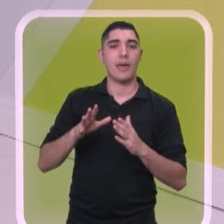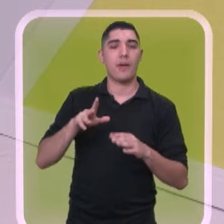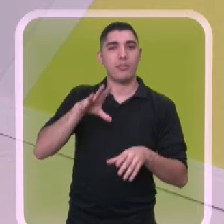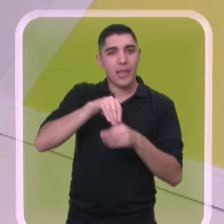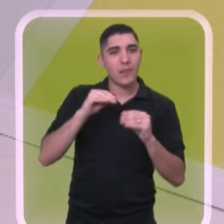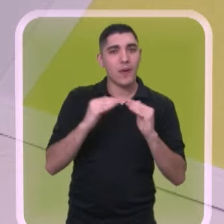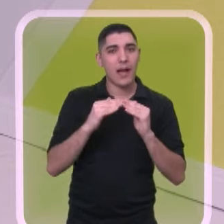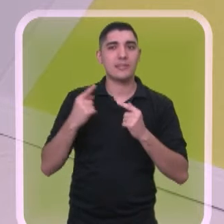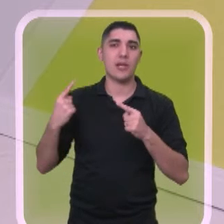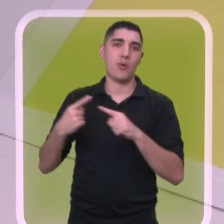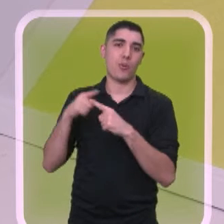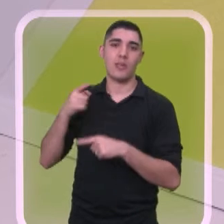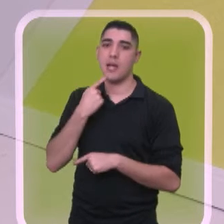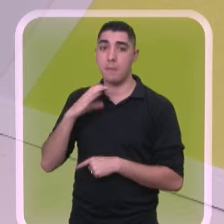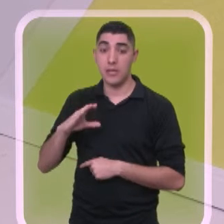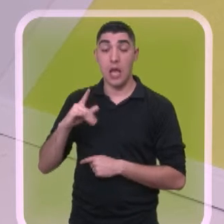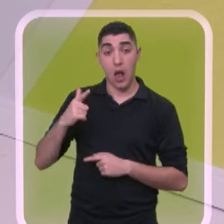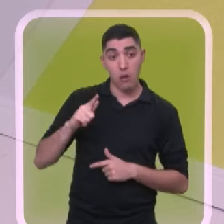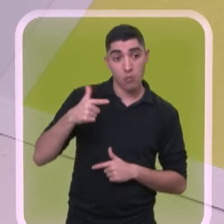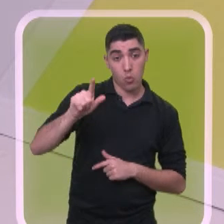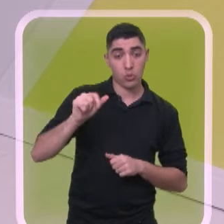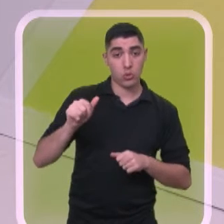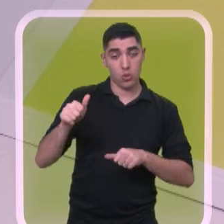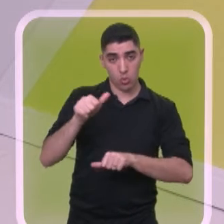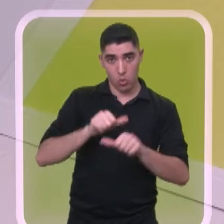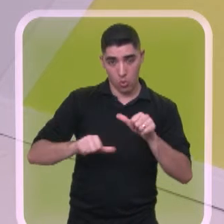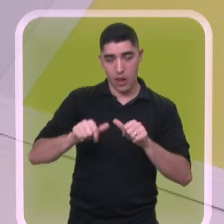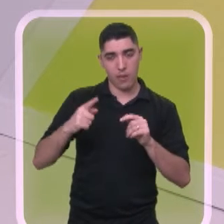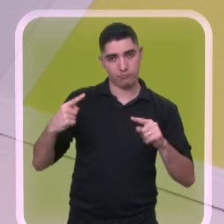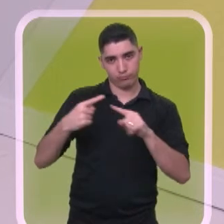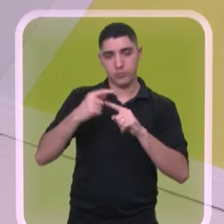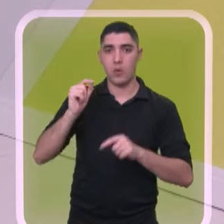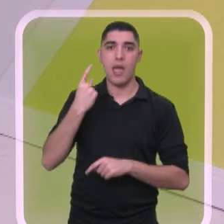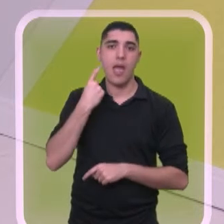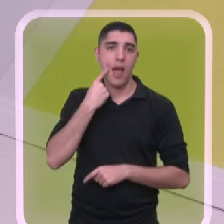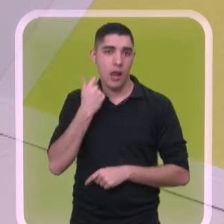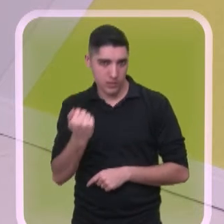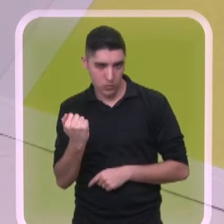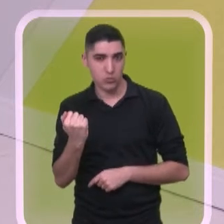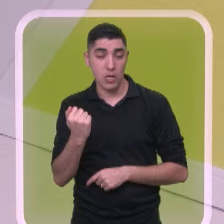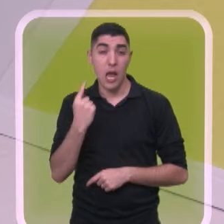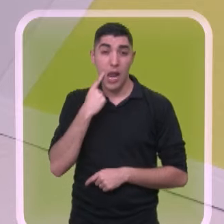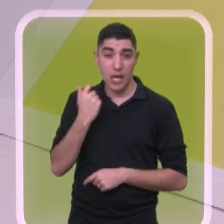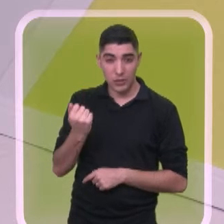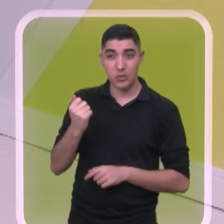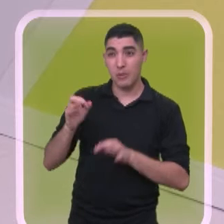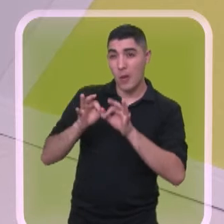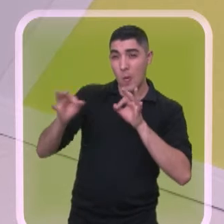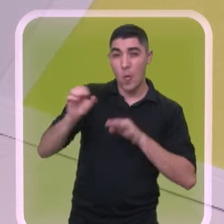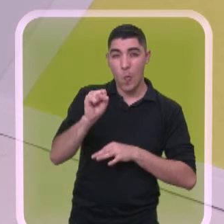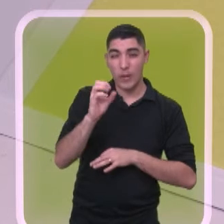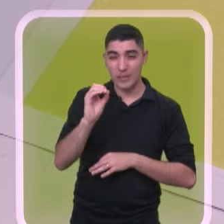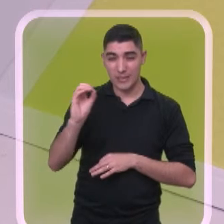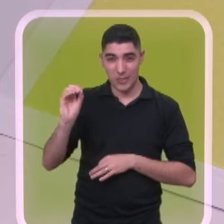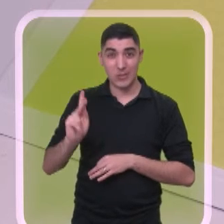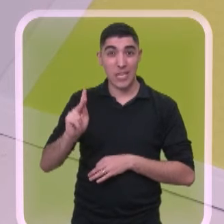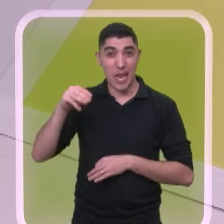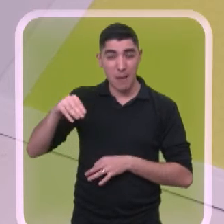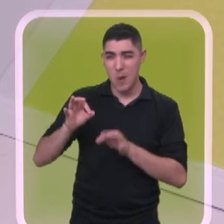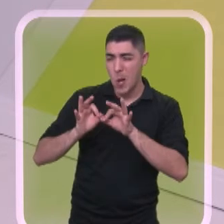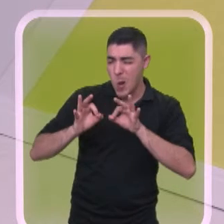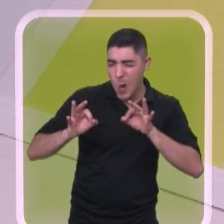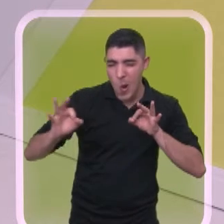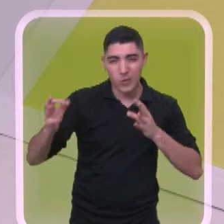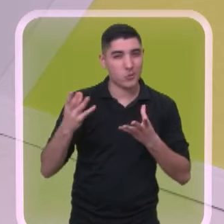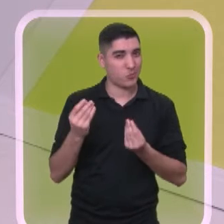última rodada enfrenta o Araçatuba, fora de casa, Araçatuba que fica a 800 quilômetros de qualquer parte do mundo, Araçatuba que é longe